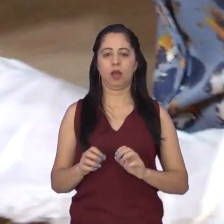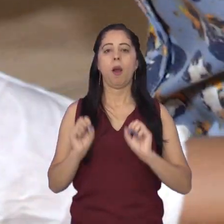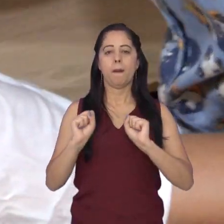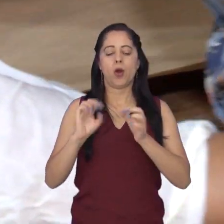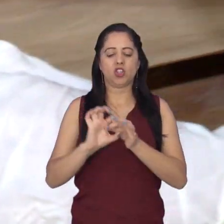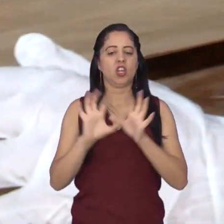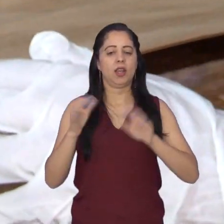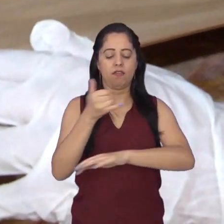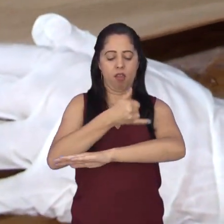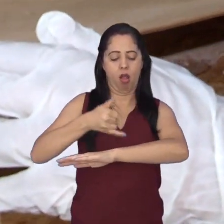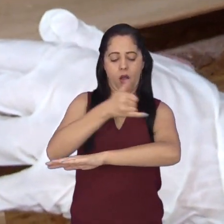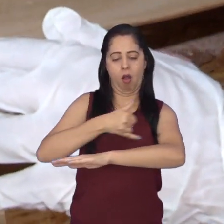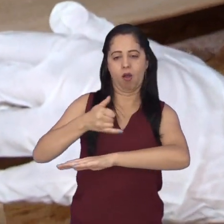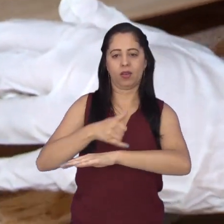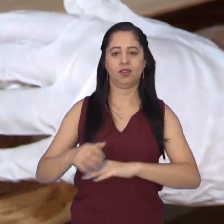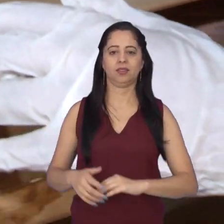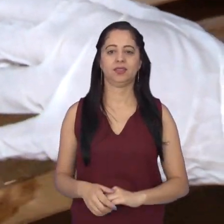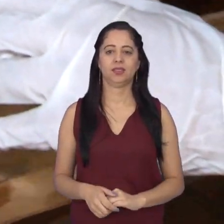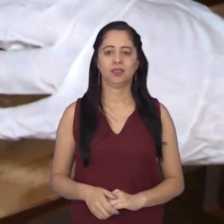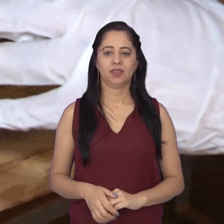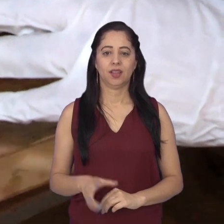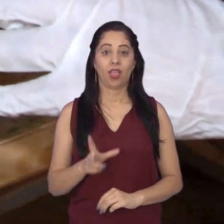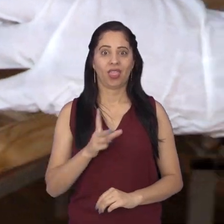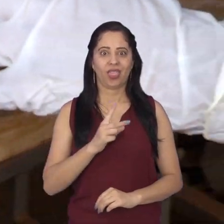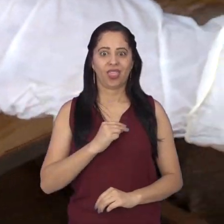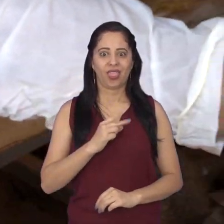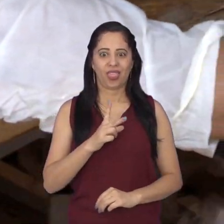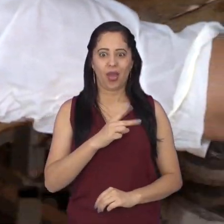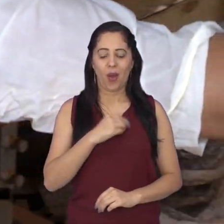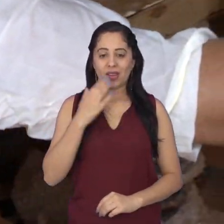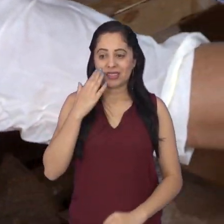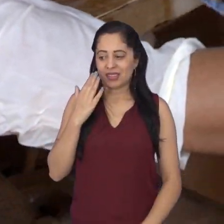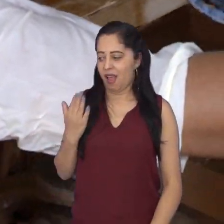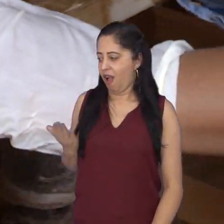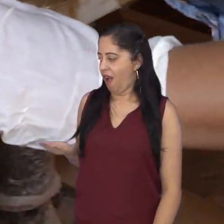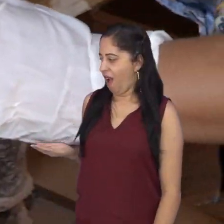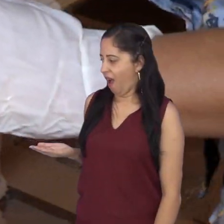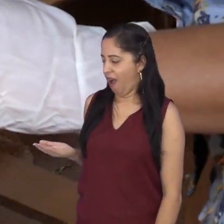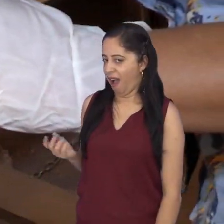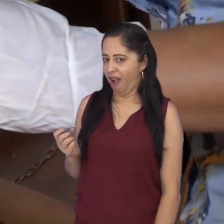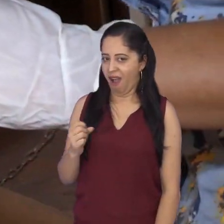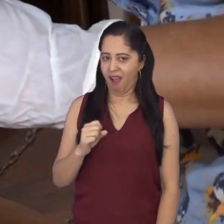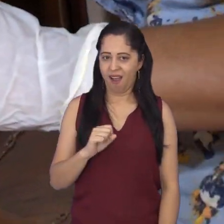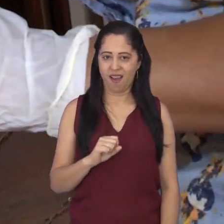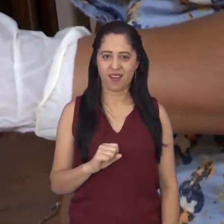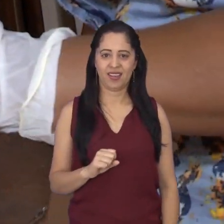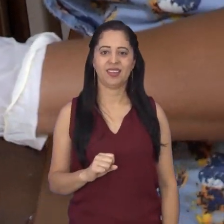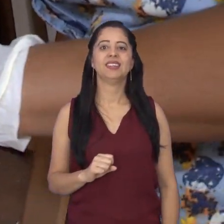Sem economia. Sem economia. Ai, gente, olha que sensação linda.